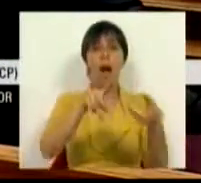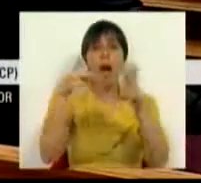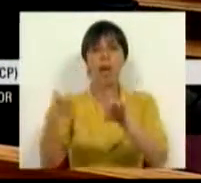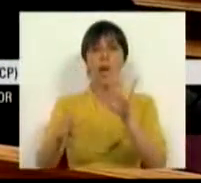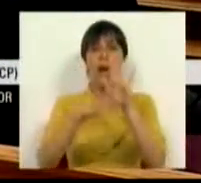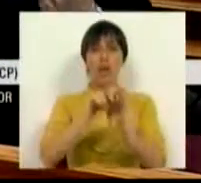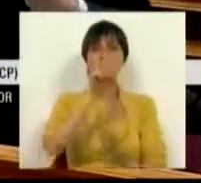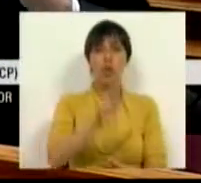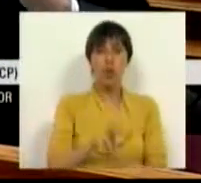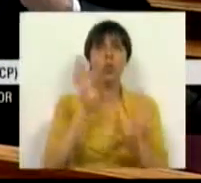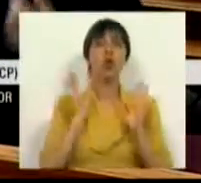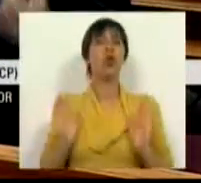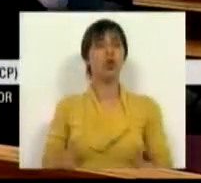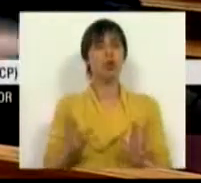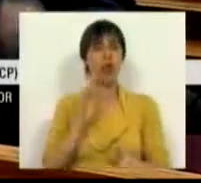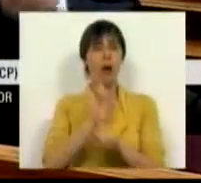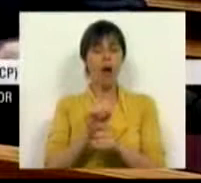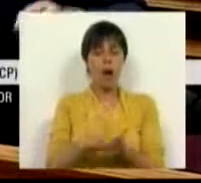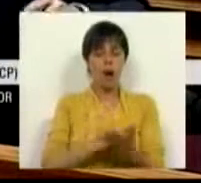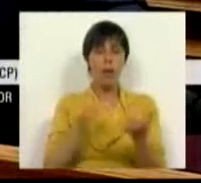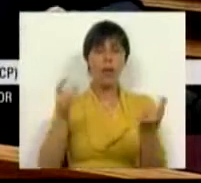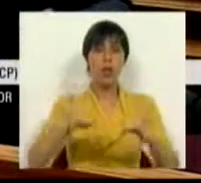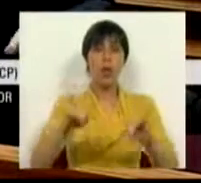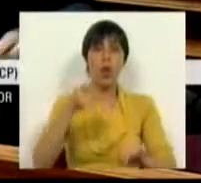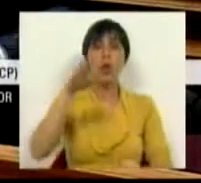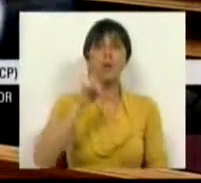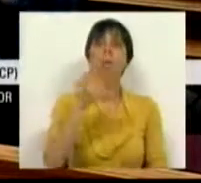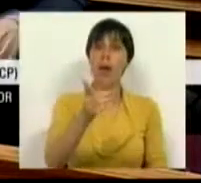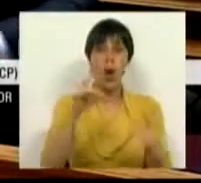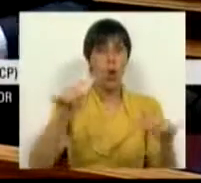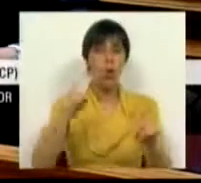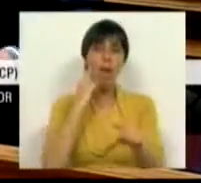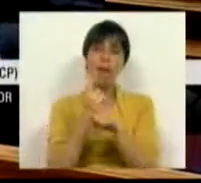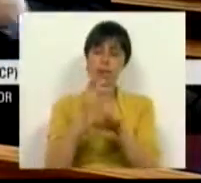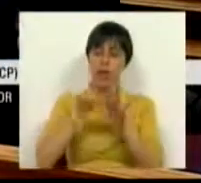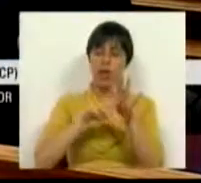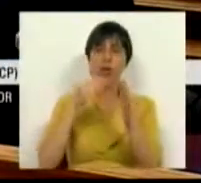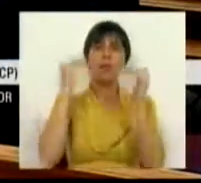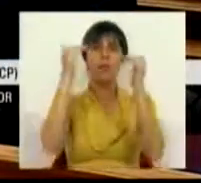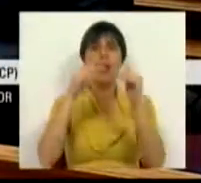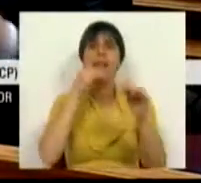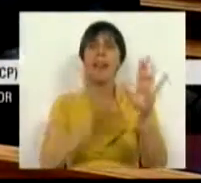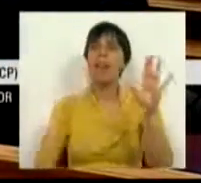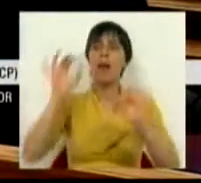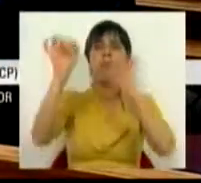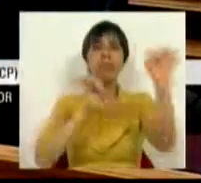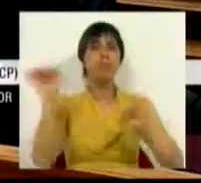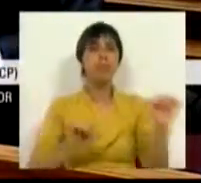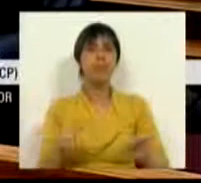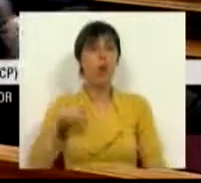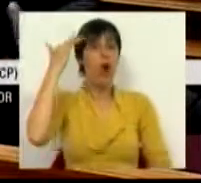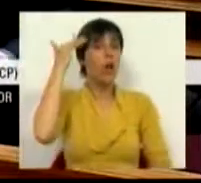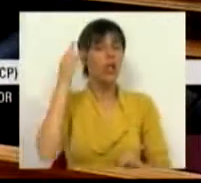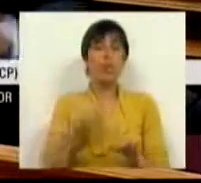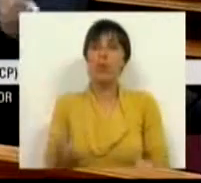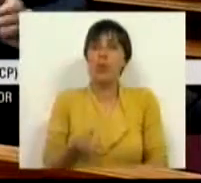o artigo 2º, que já tinha sido aquilo que esteve na base da discordância do Partido Socialista, porque mantém um regime de classificação do território, para nós achamos,